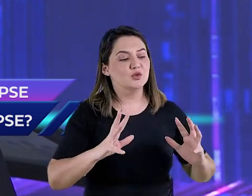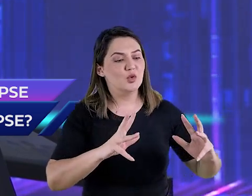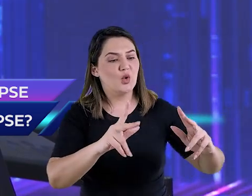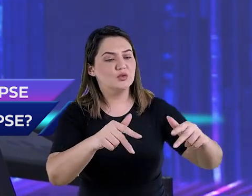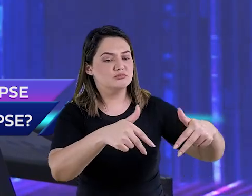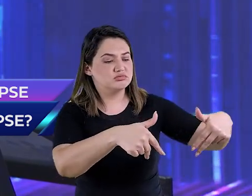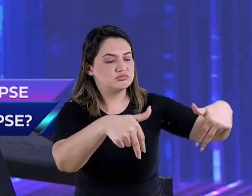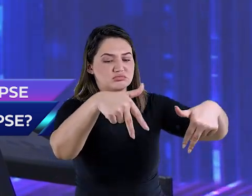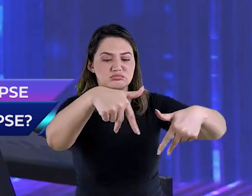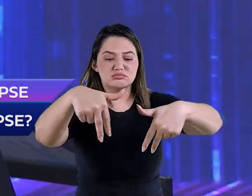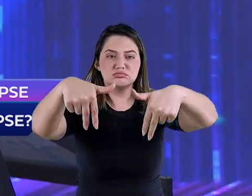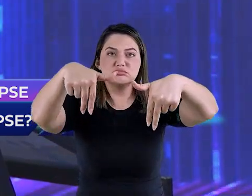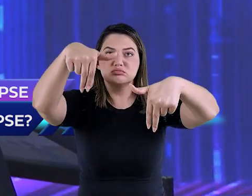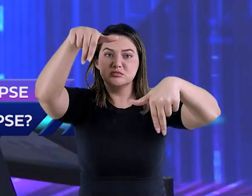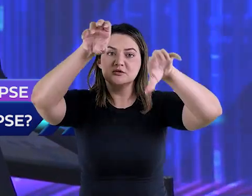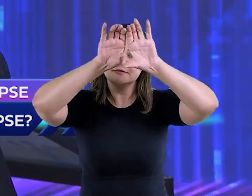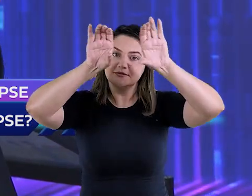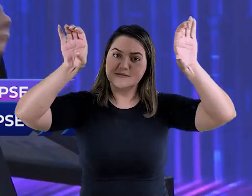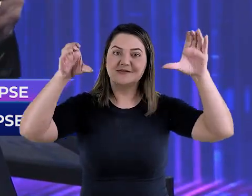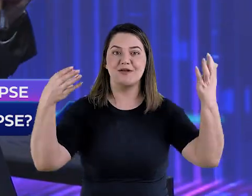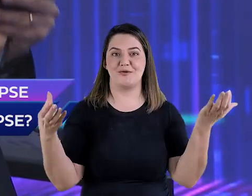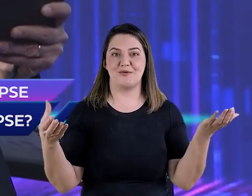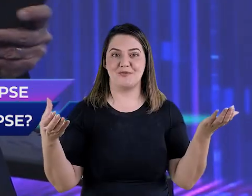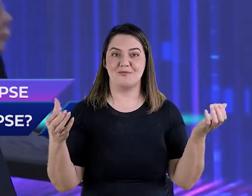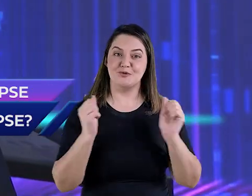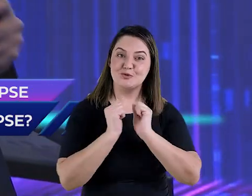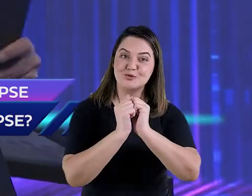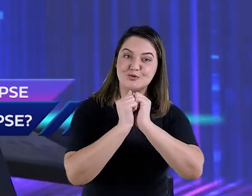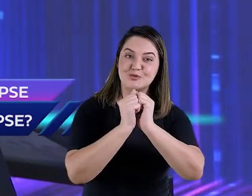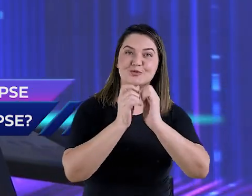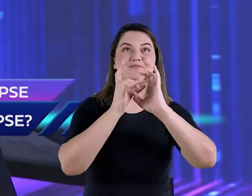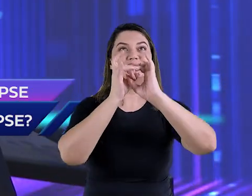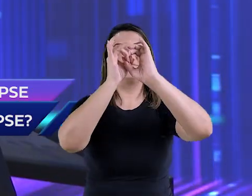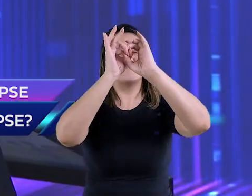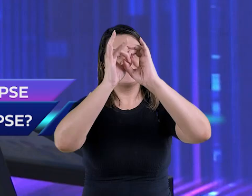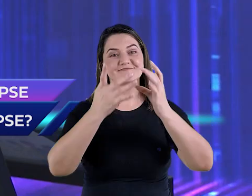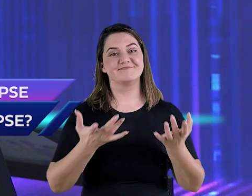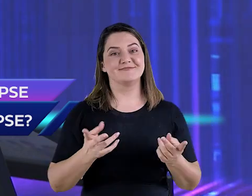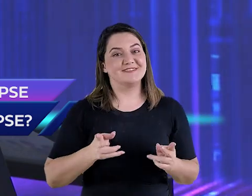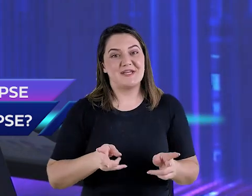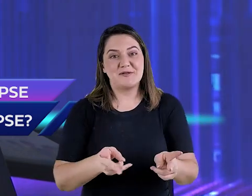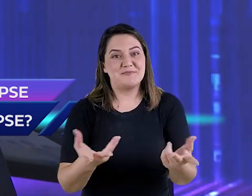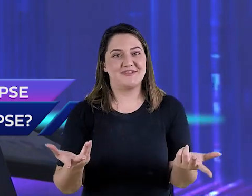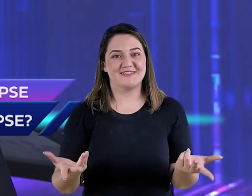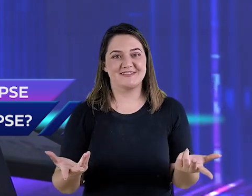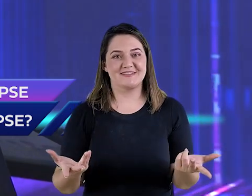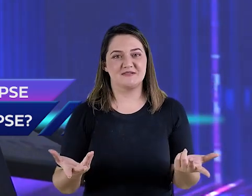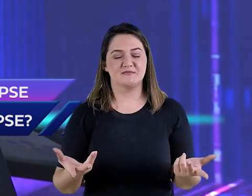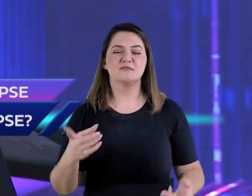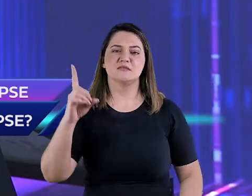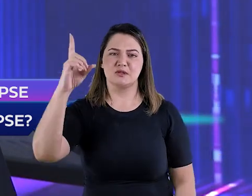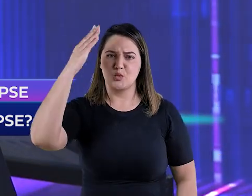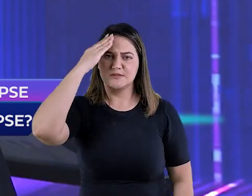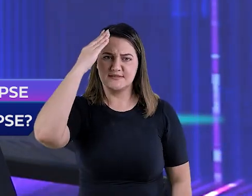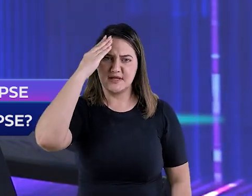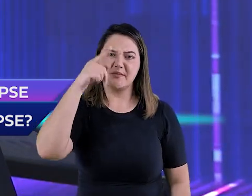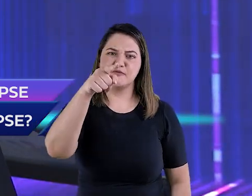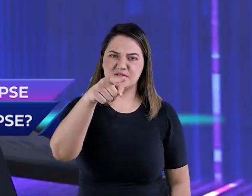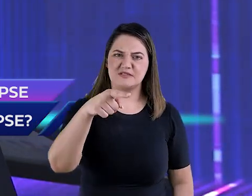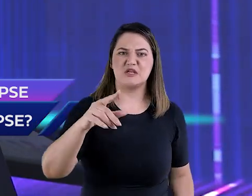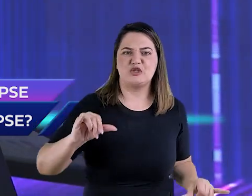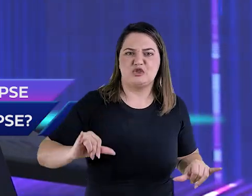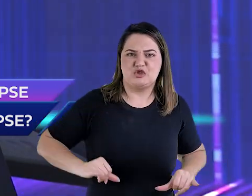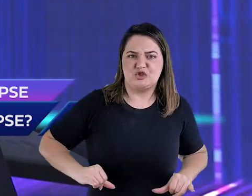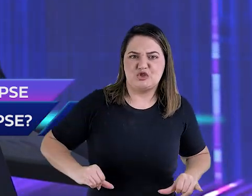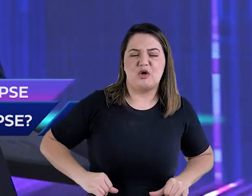filhas para o céu, para que juntos estejamos com Ele para todo sempre. Deus sabe que você sofre.